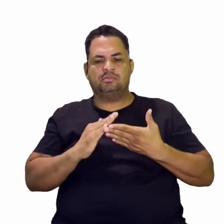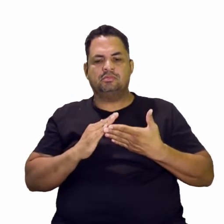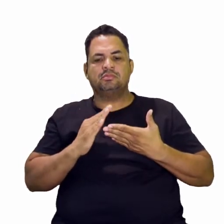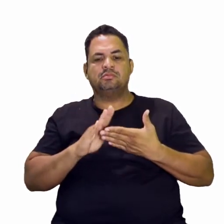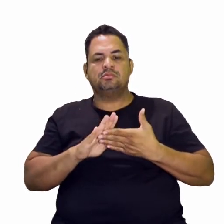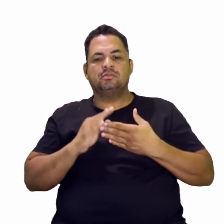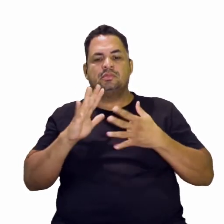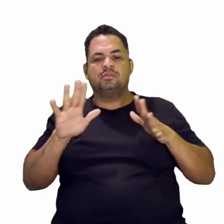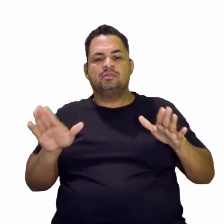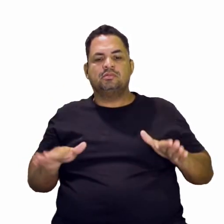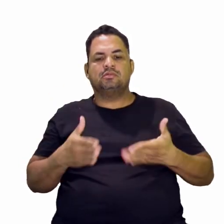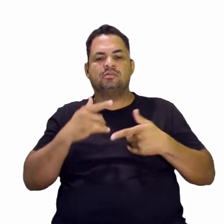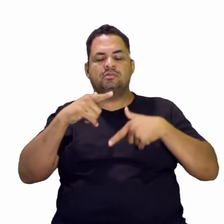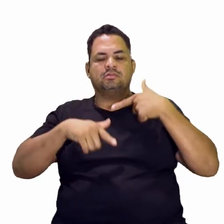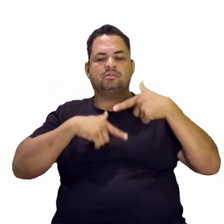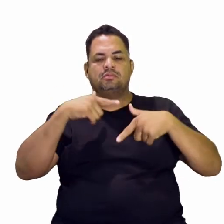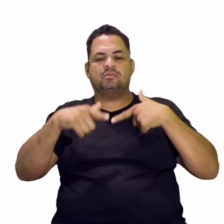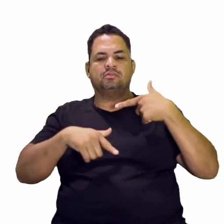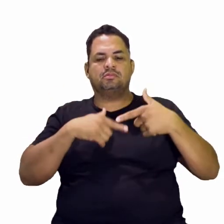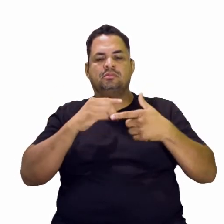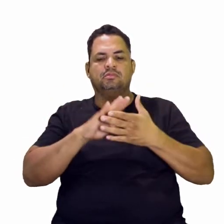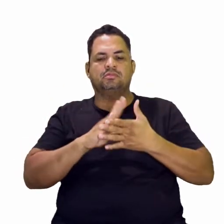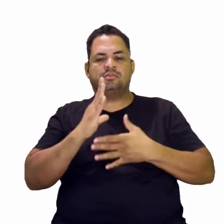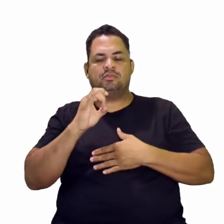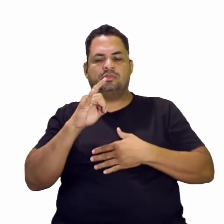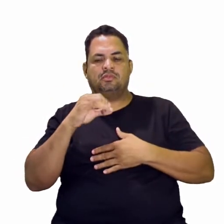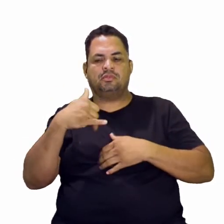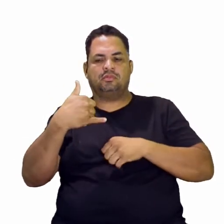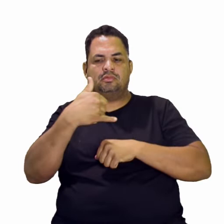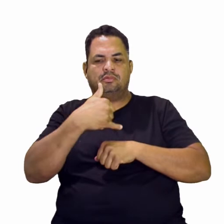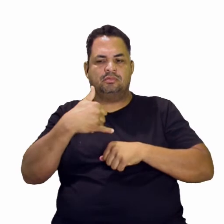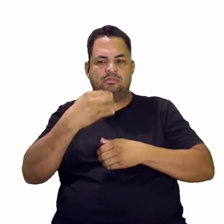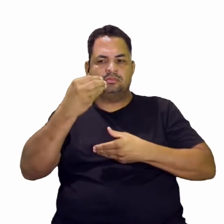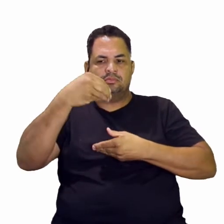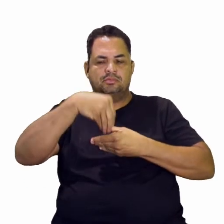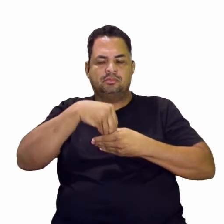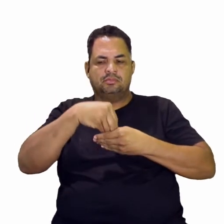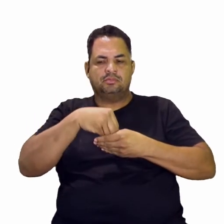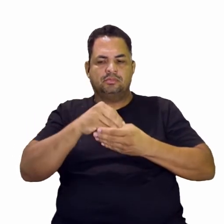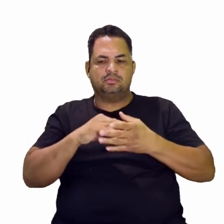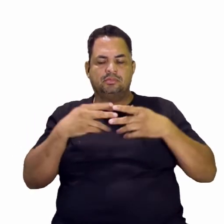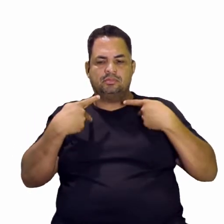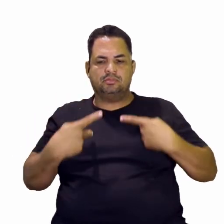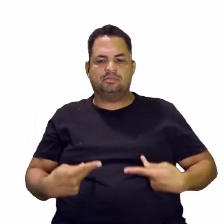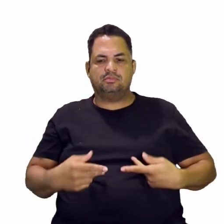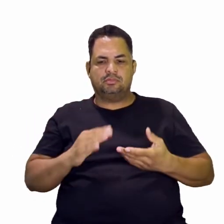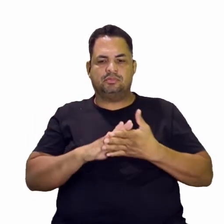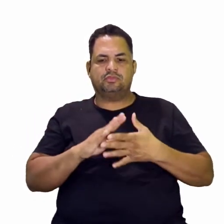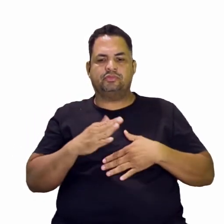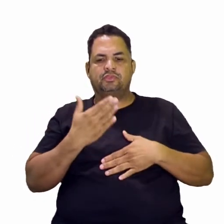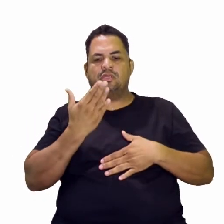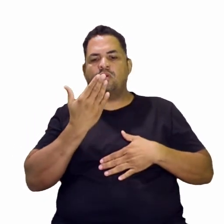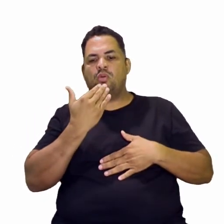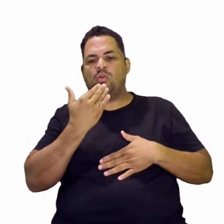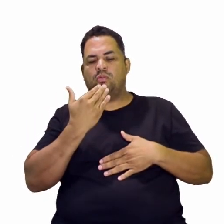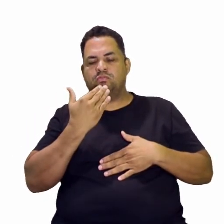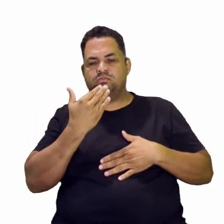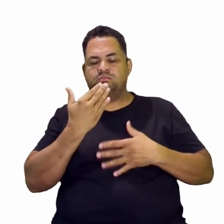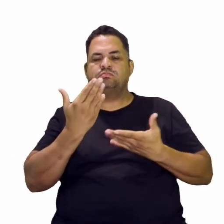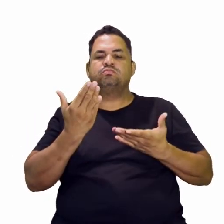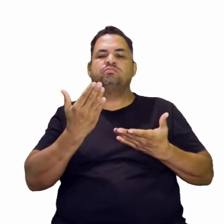vão estimular a produção do colesterol dentro do nosso corpo. Então, você, ao consumir um vegetal